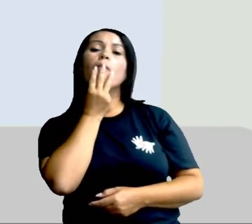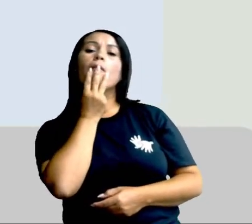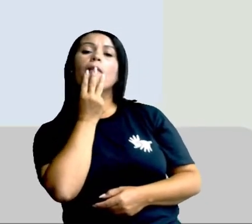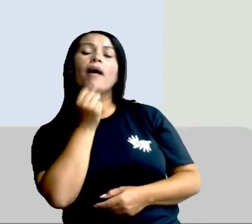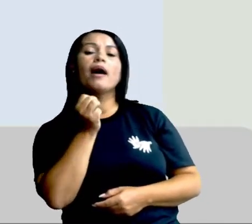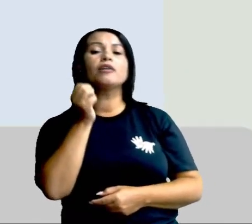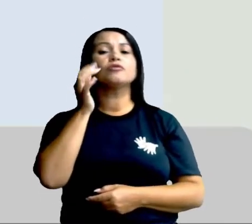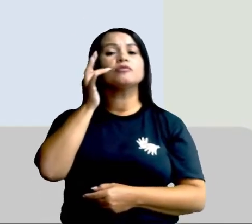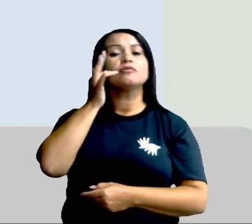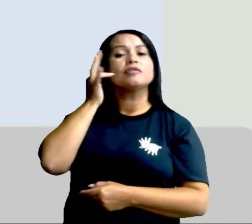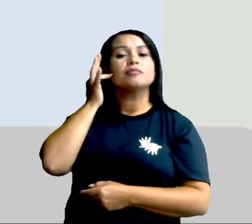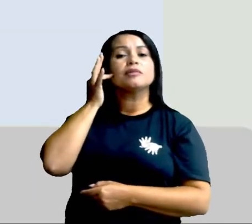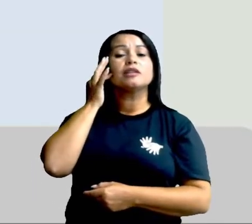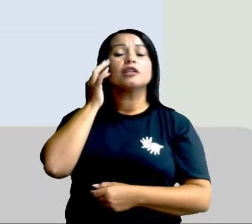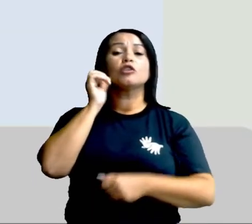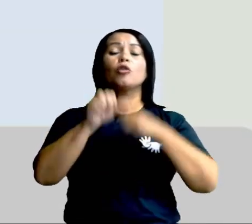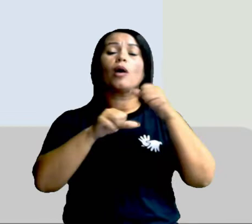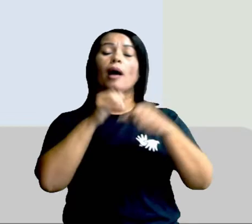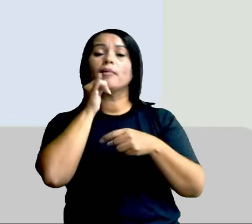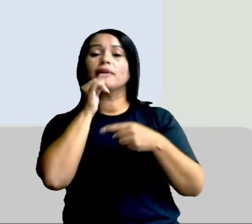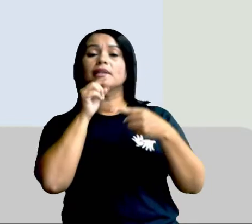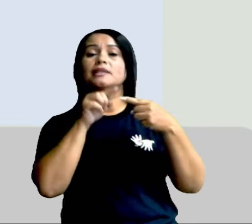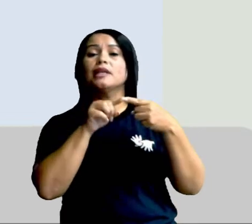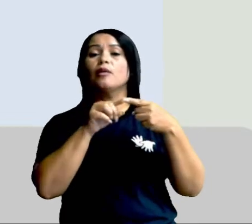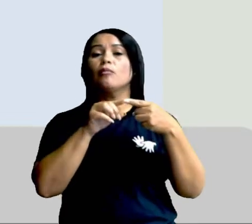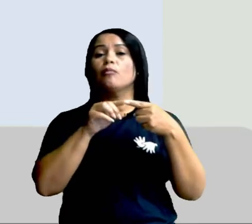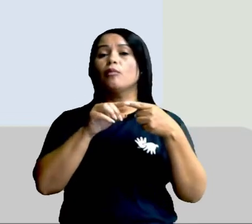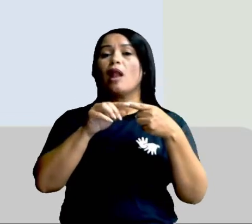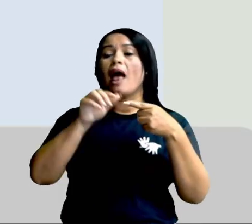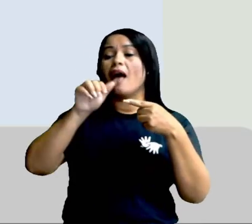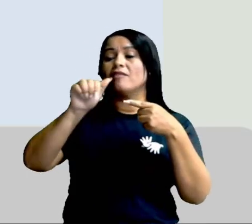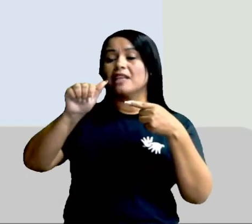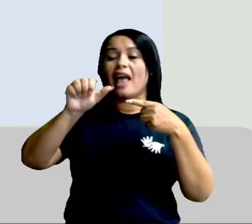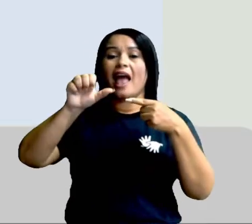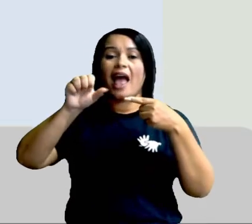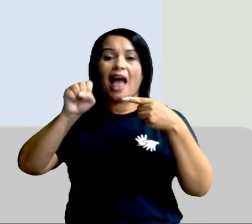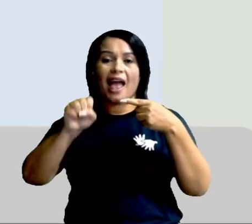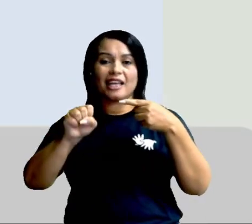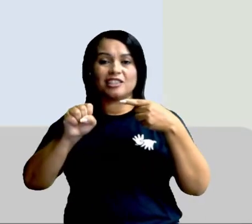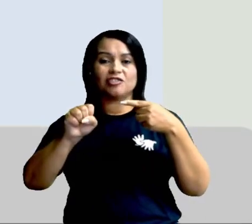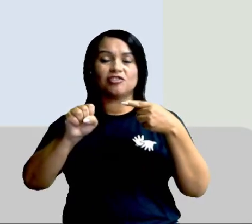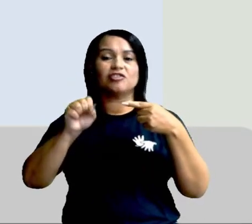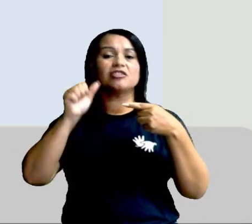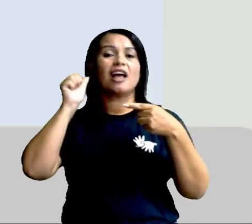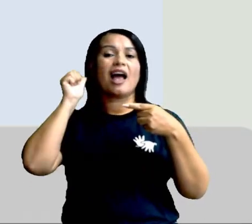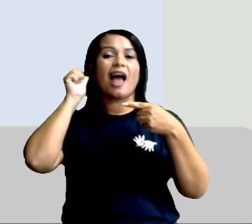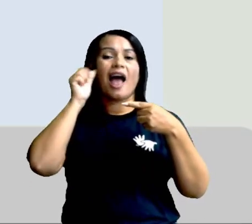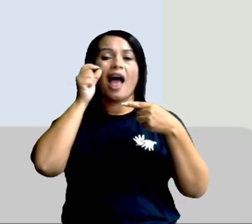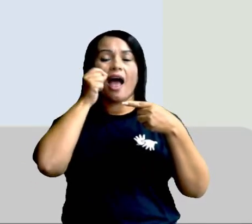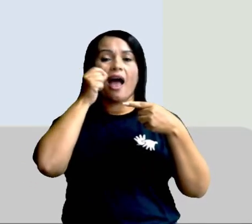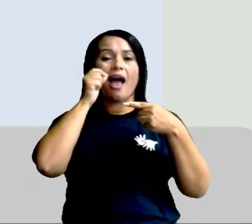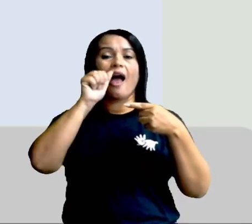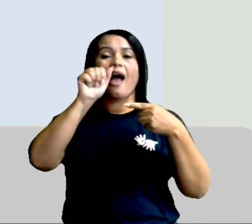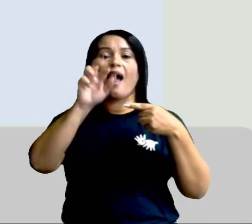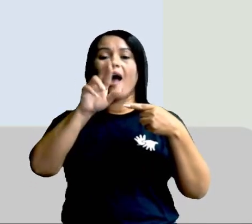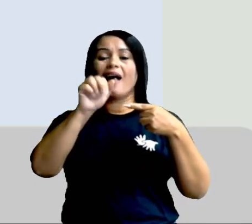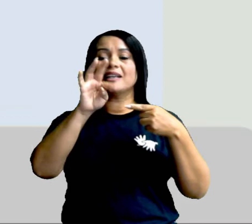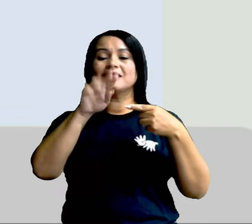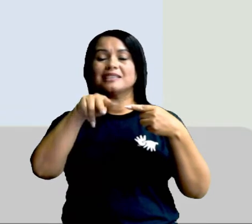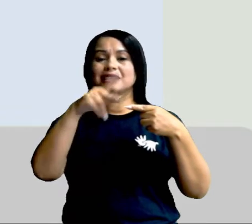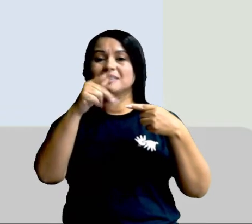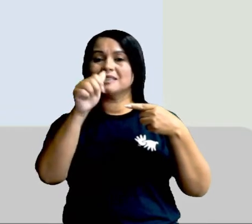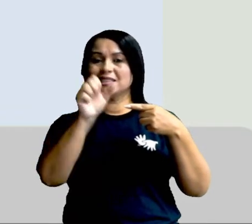o gato e o galo, vai ficar as ratinhas, tá? Então, o ratinho eu vou substituir por